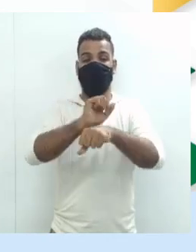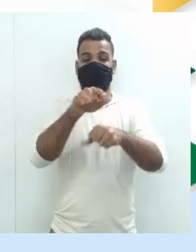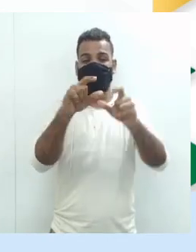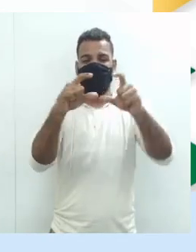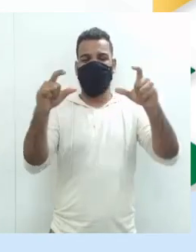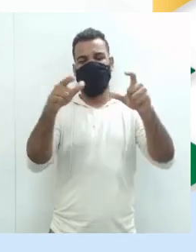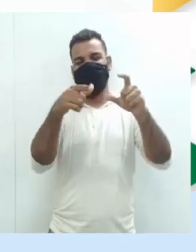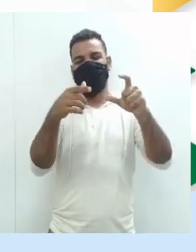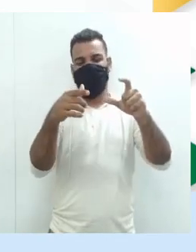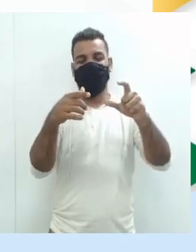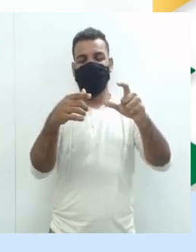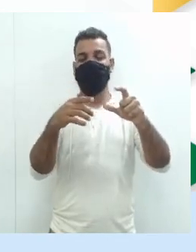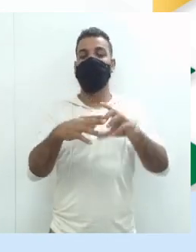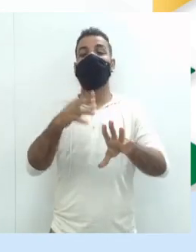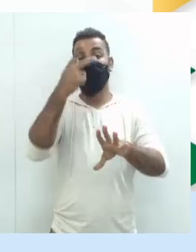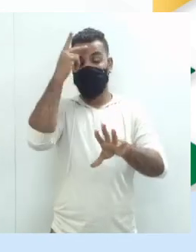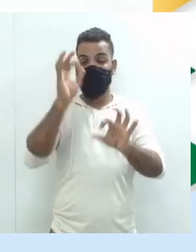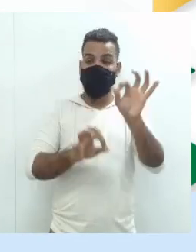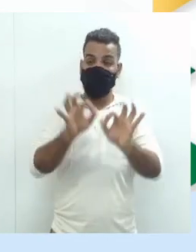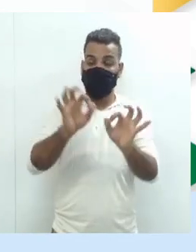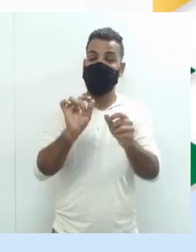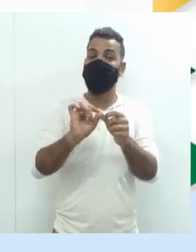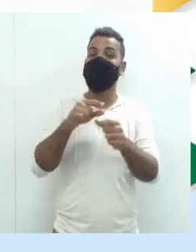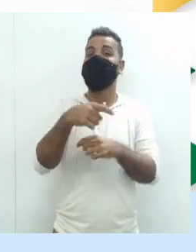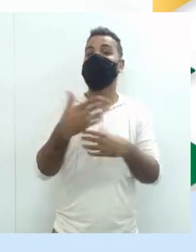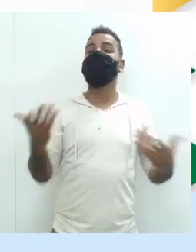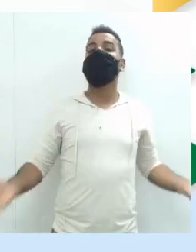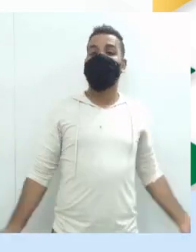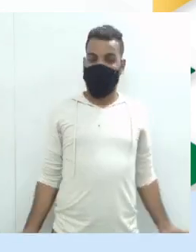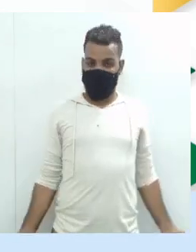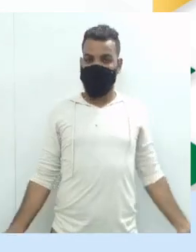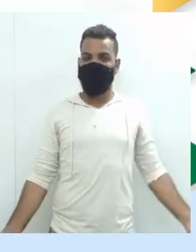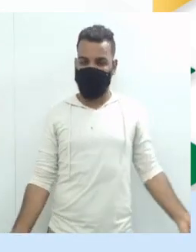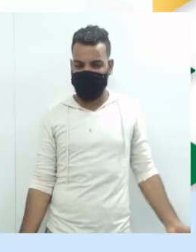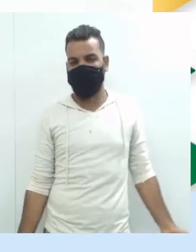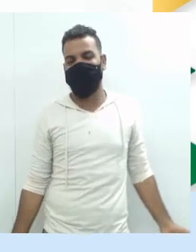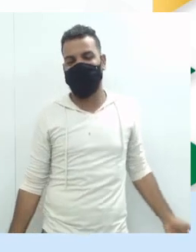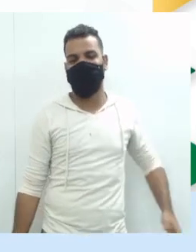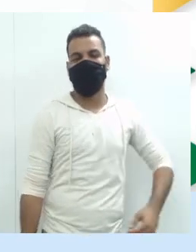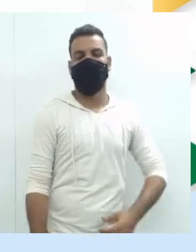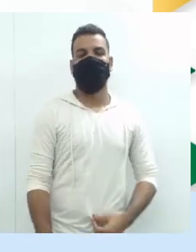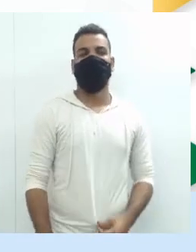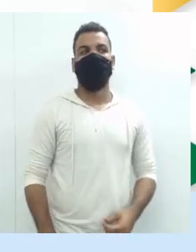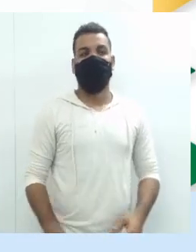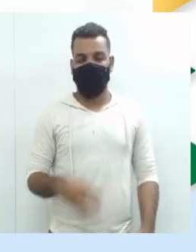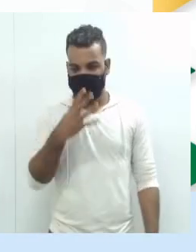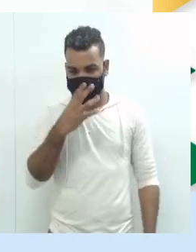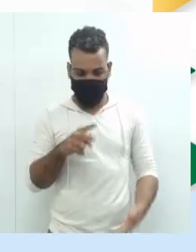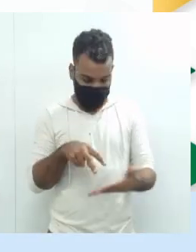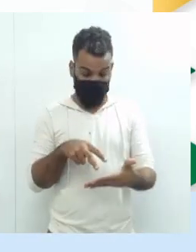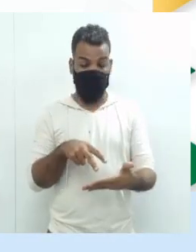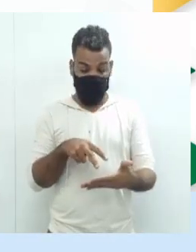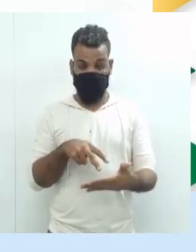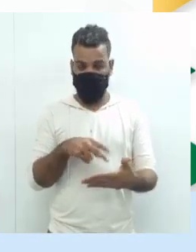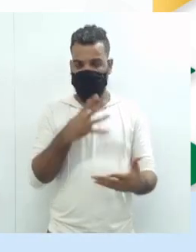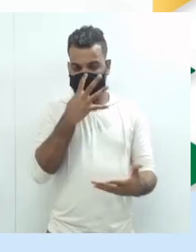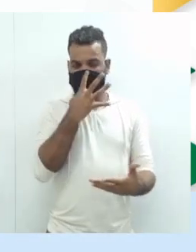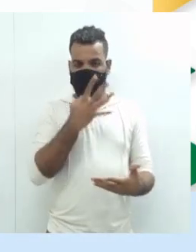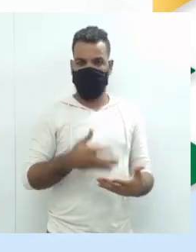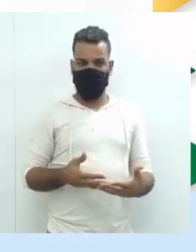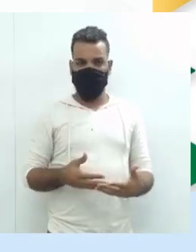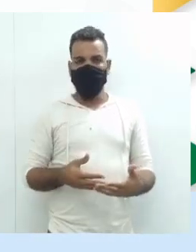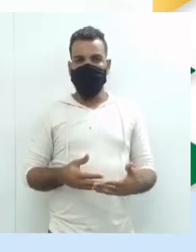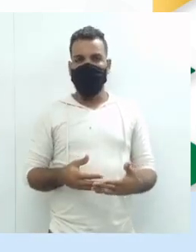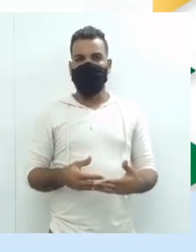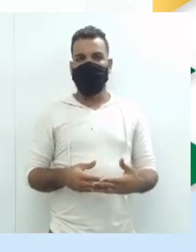da criação daquele texto, daquele comercial, né? E a gente fica ali, né, preso. Então, isso é uma coisa muito presente. Então,